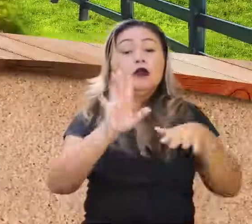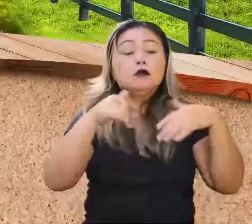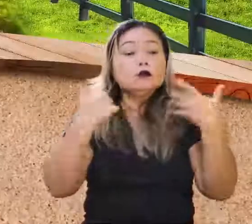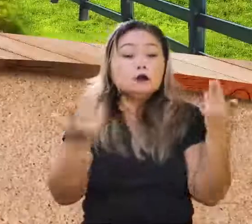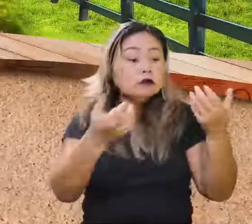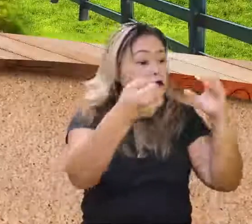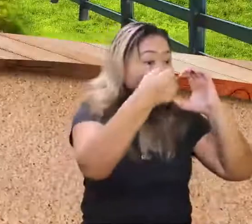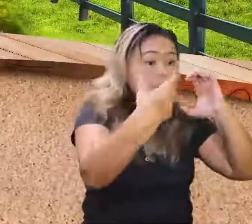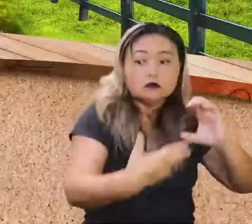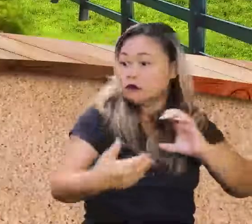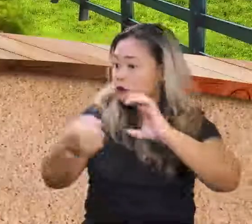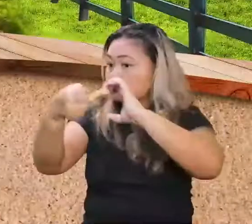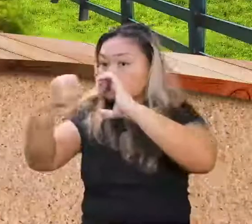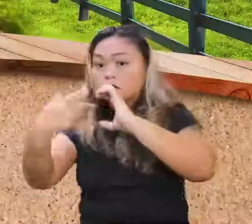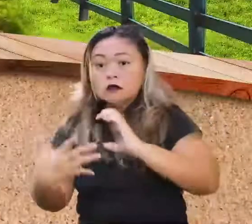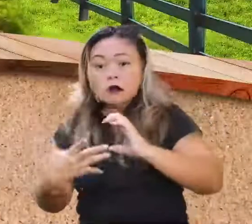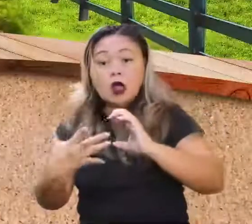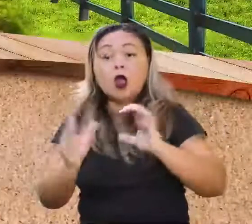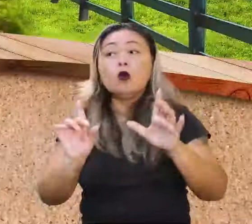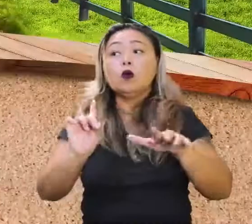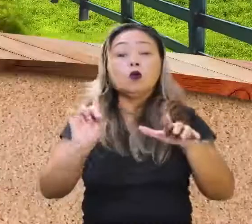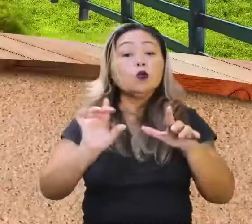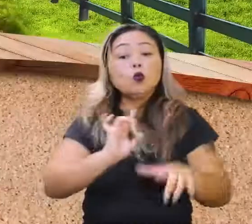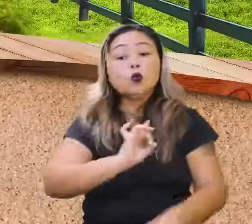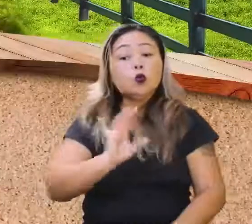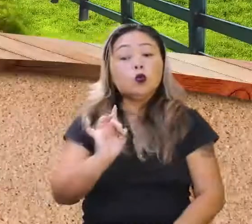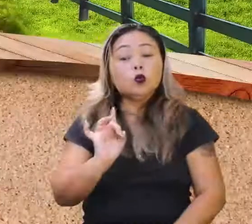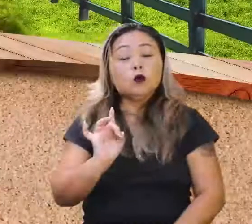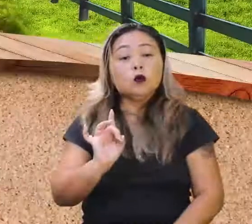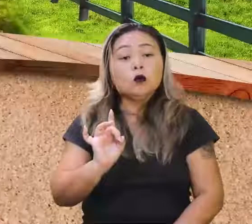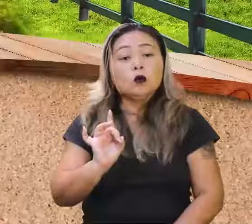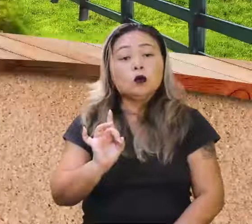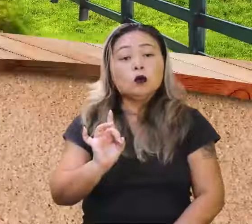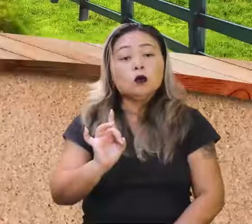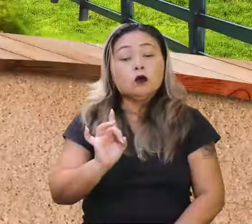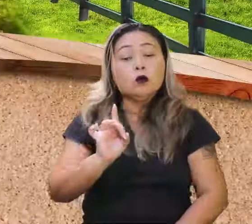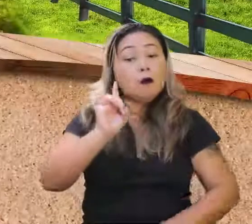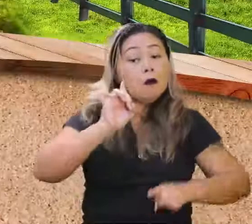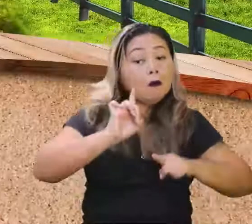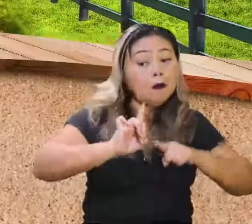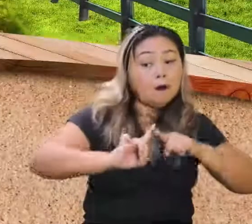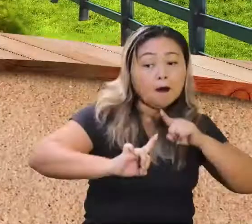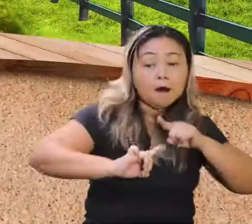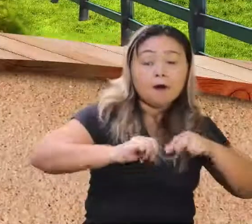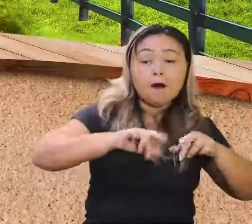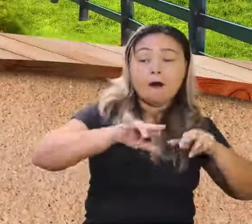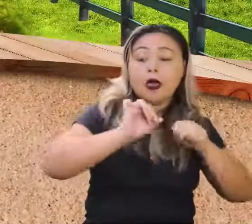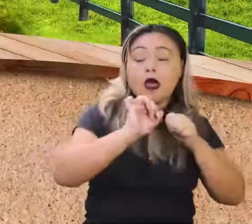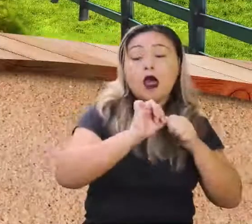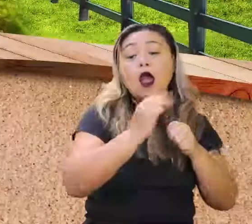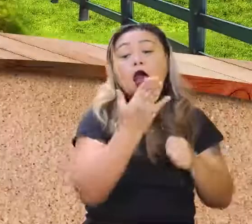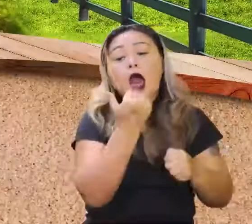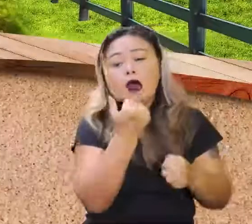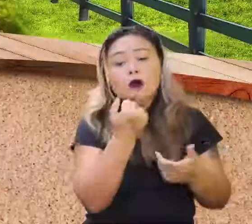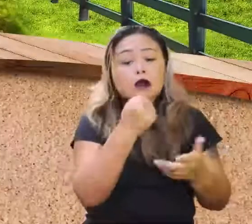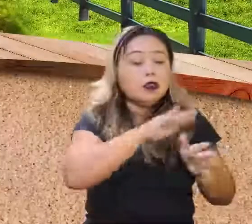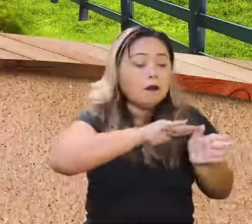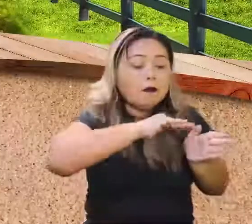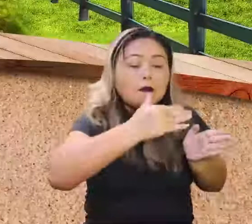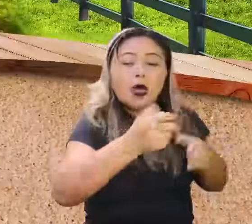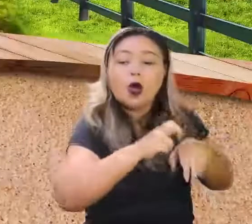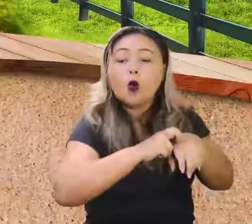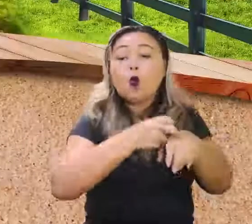uma característica de necessidade não só da matéria-prima, do alimento, se vai ser